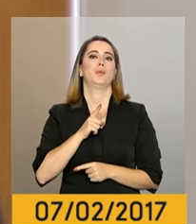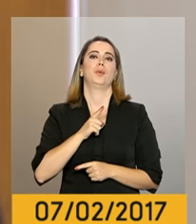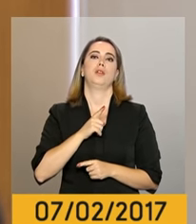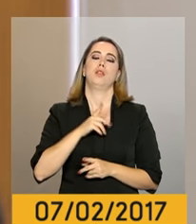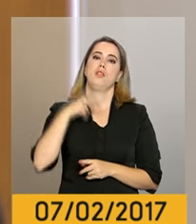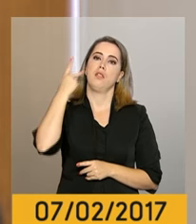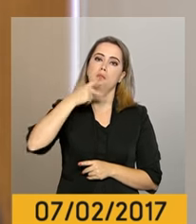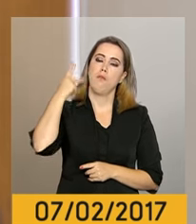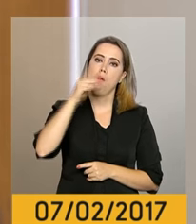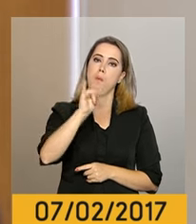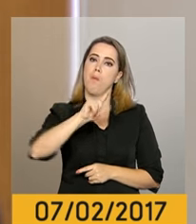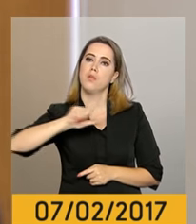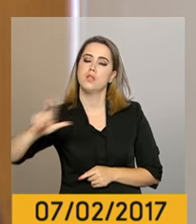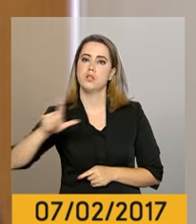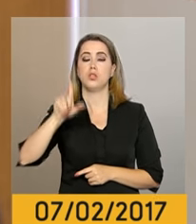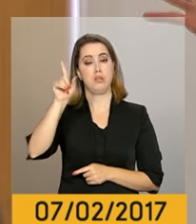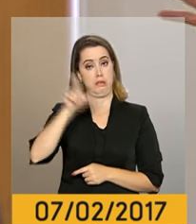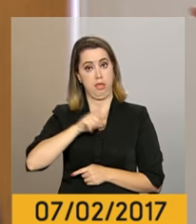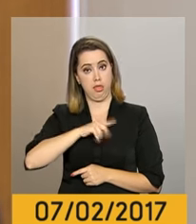Quando nós